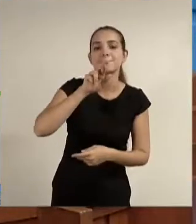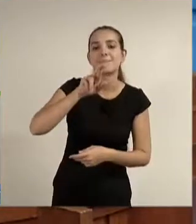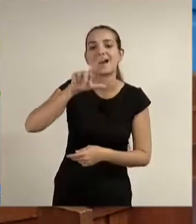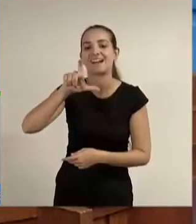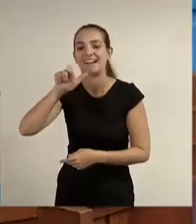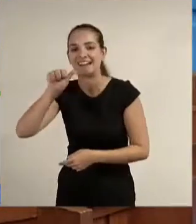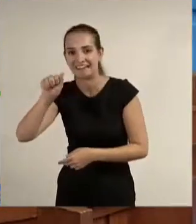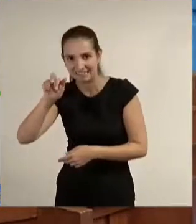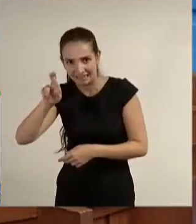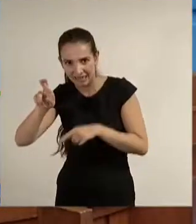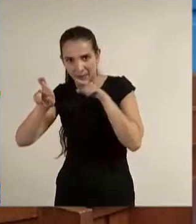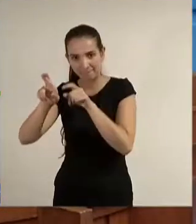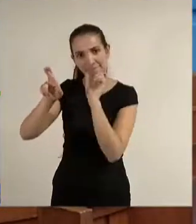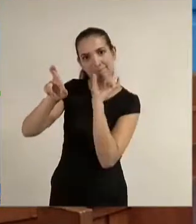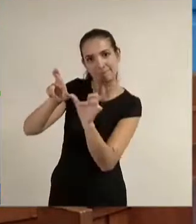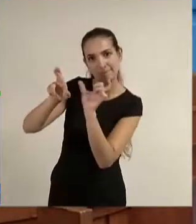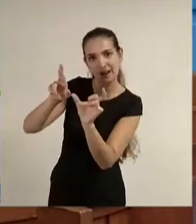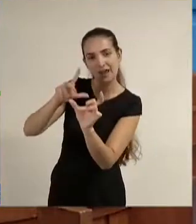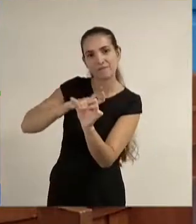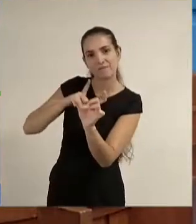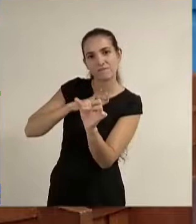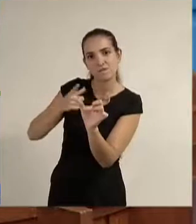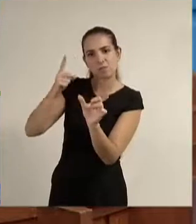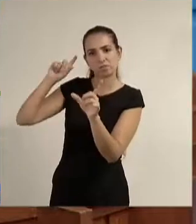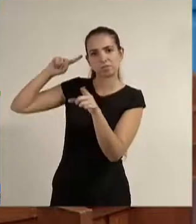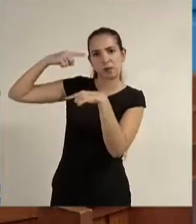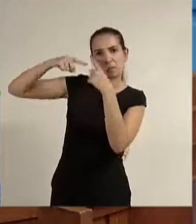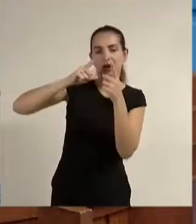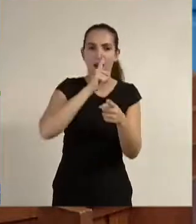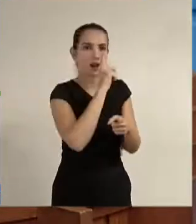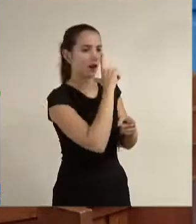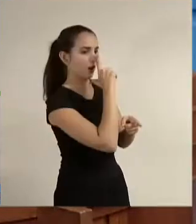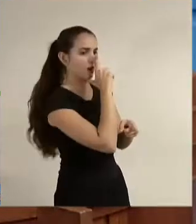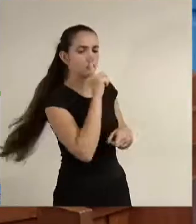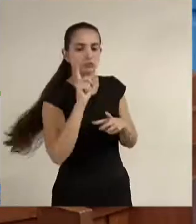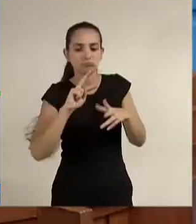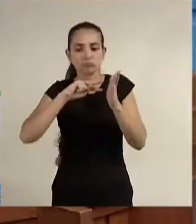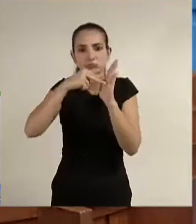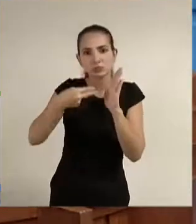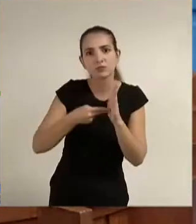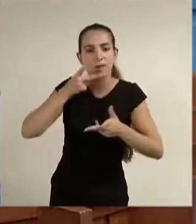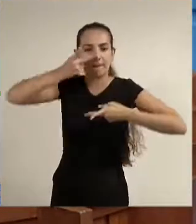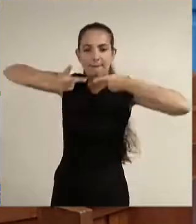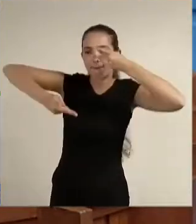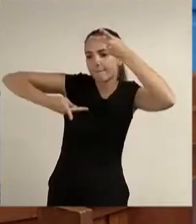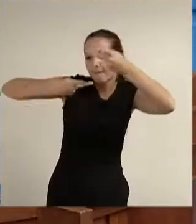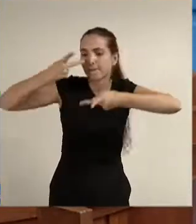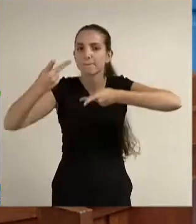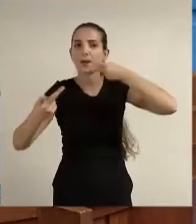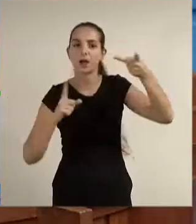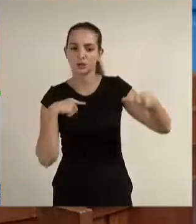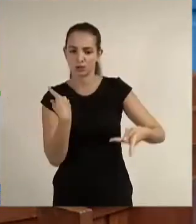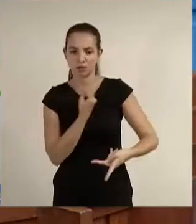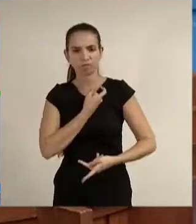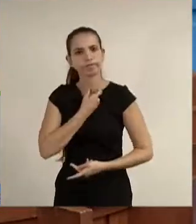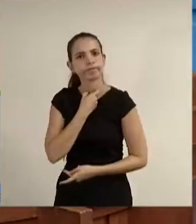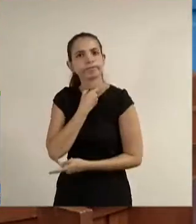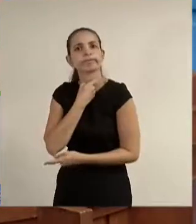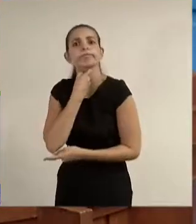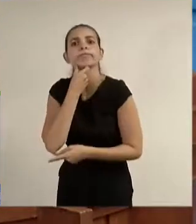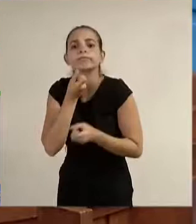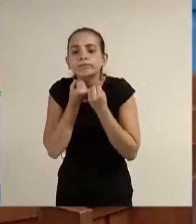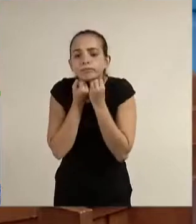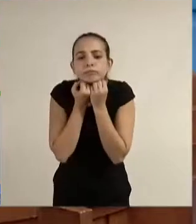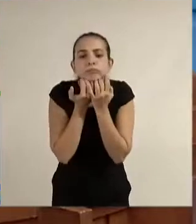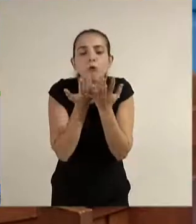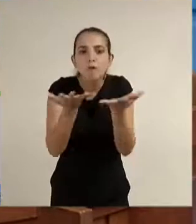de soltar a voz, de fazer com que a nossa voz chegue até as pessoas que podem